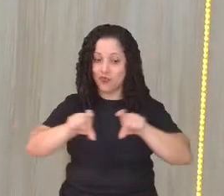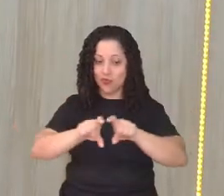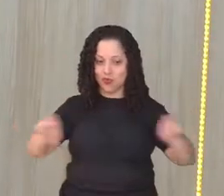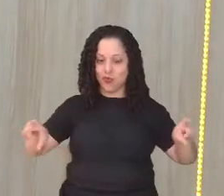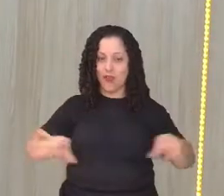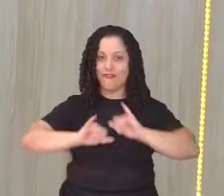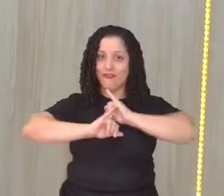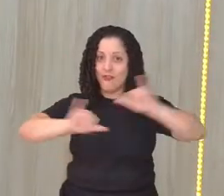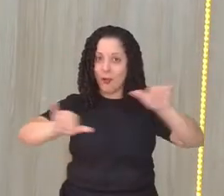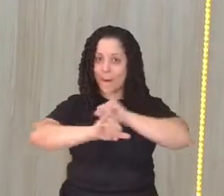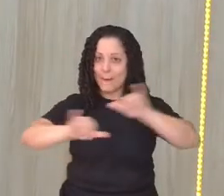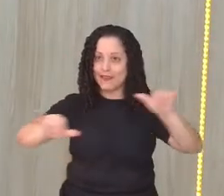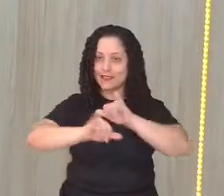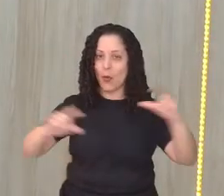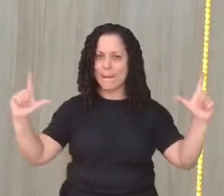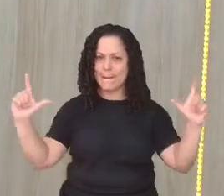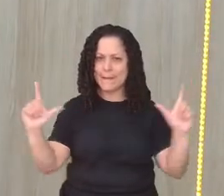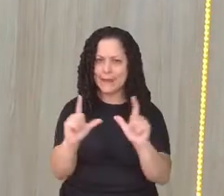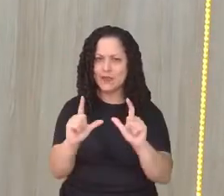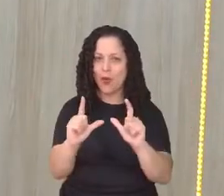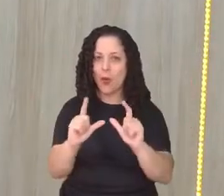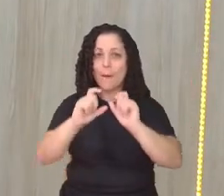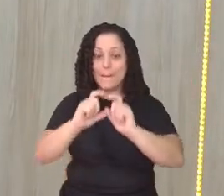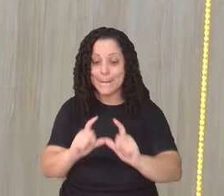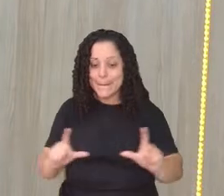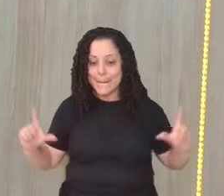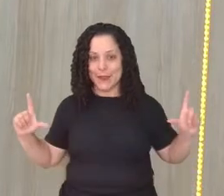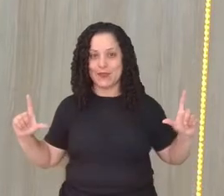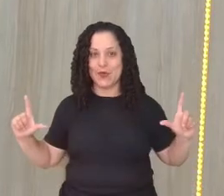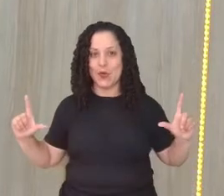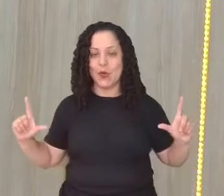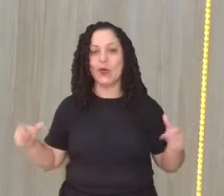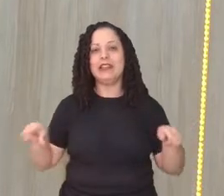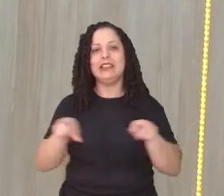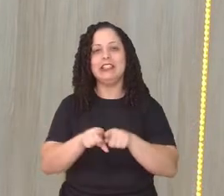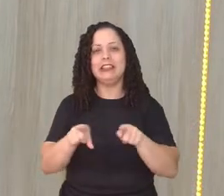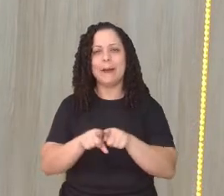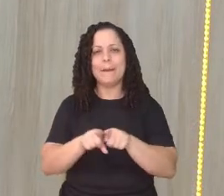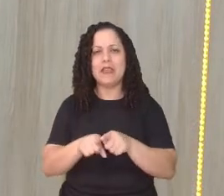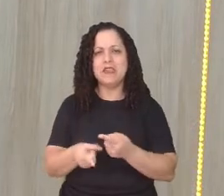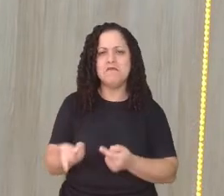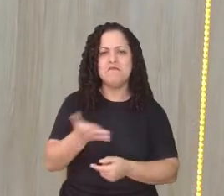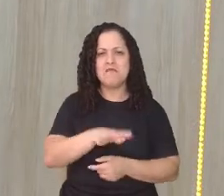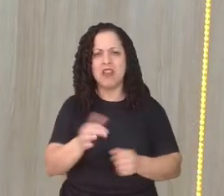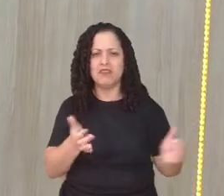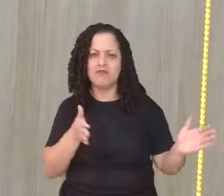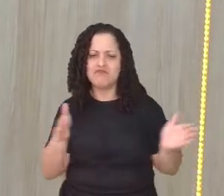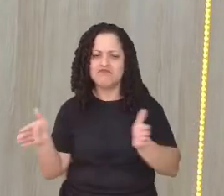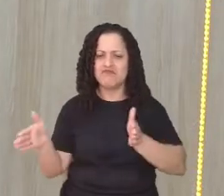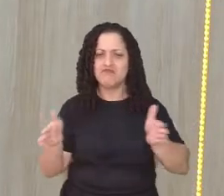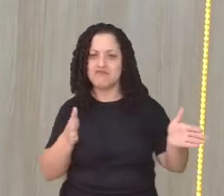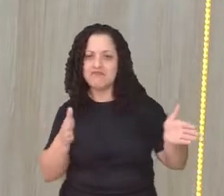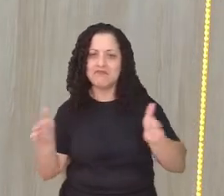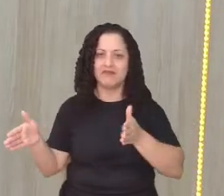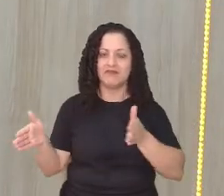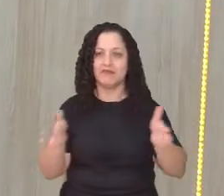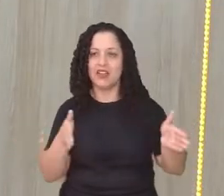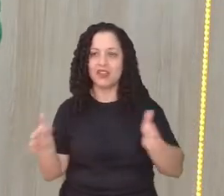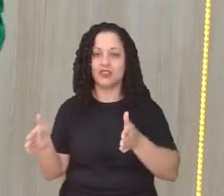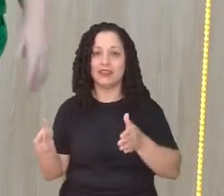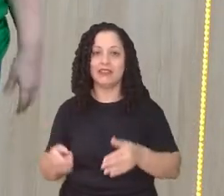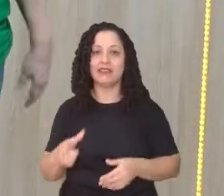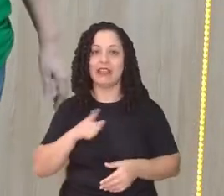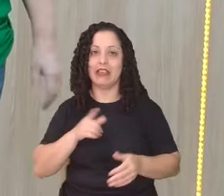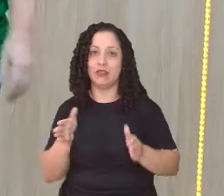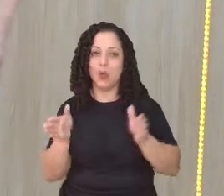menor perímetro, maior perímetro e perímetros intermediários, tá? Intermediários que estão entre o maior